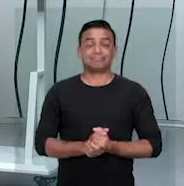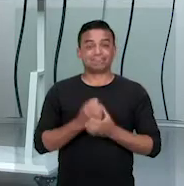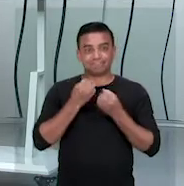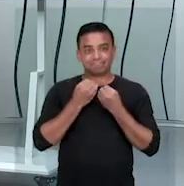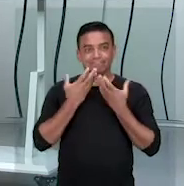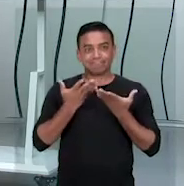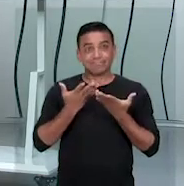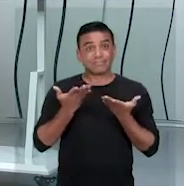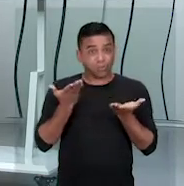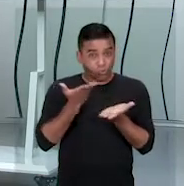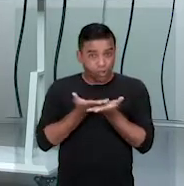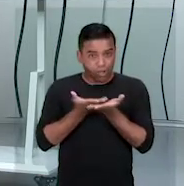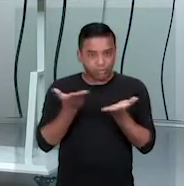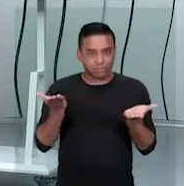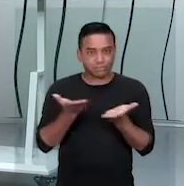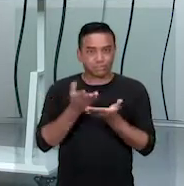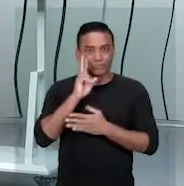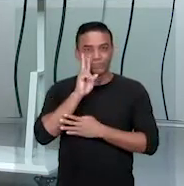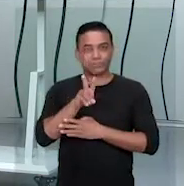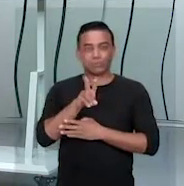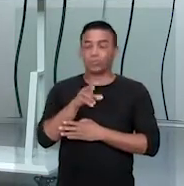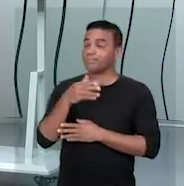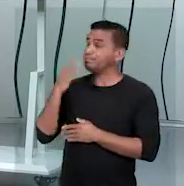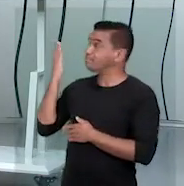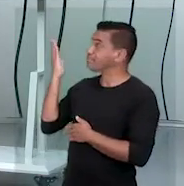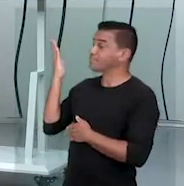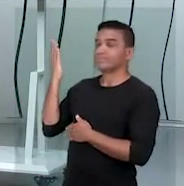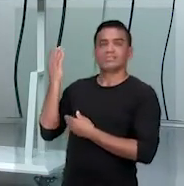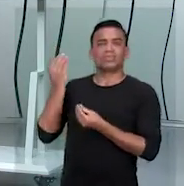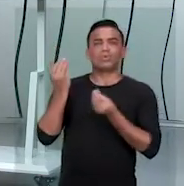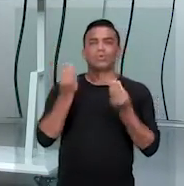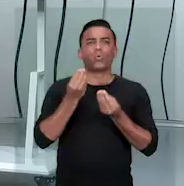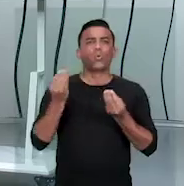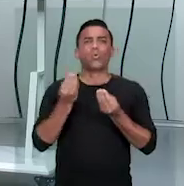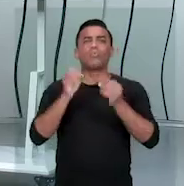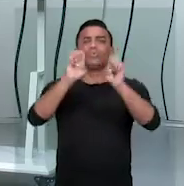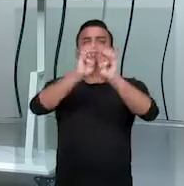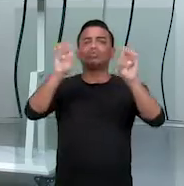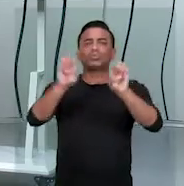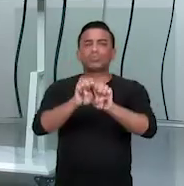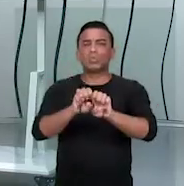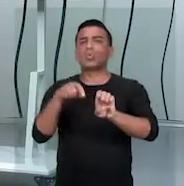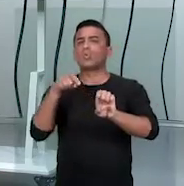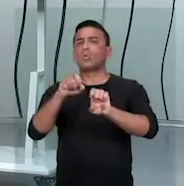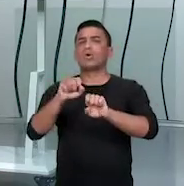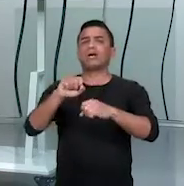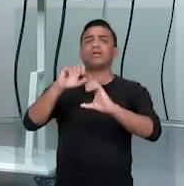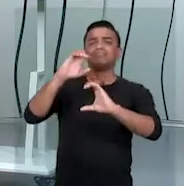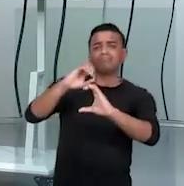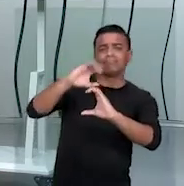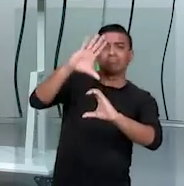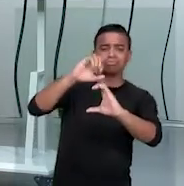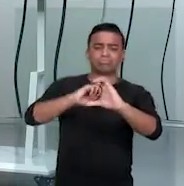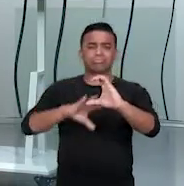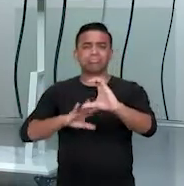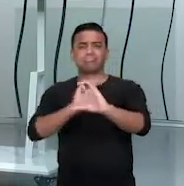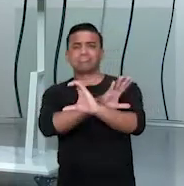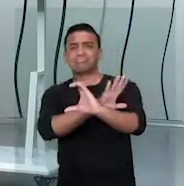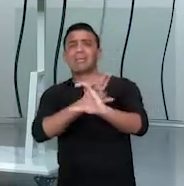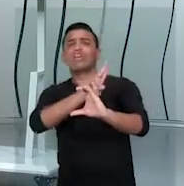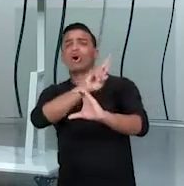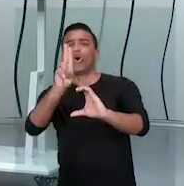Bom, então na aula de hoje nós vimos como que essas estruturas, né, ramificadas podem ser